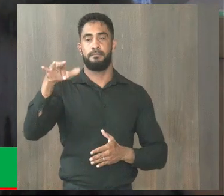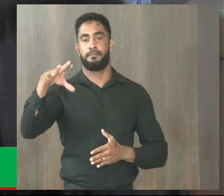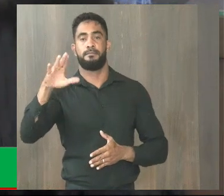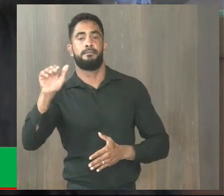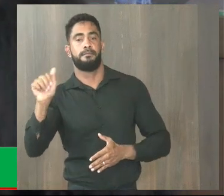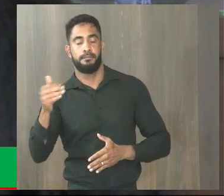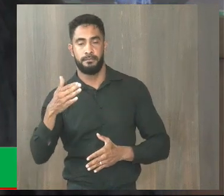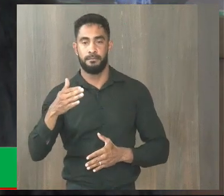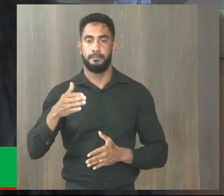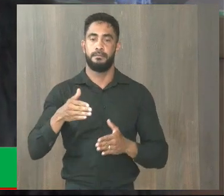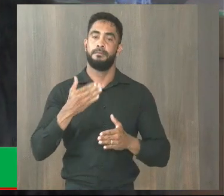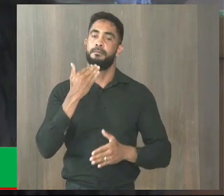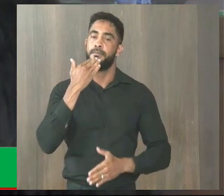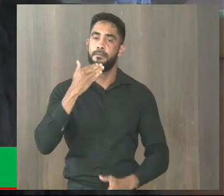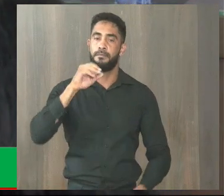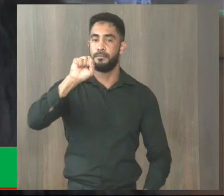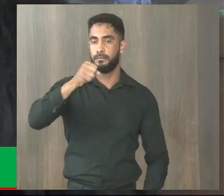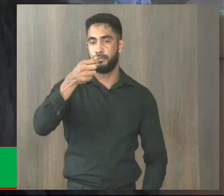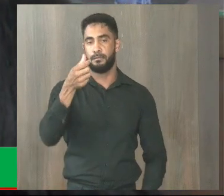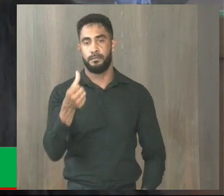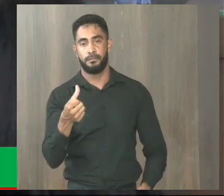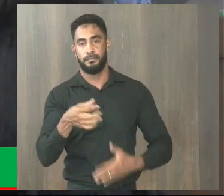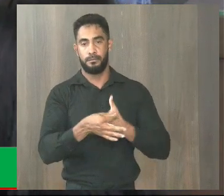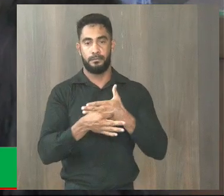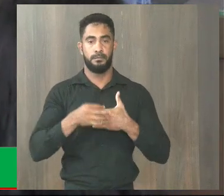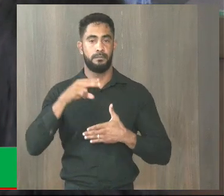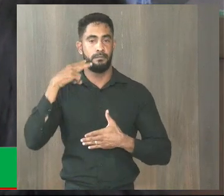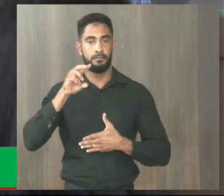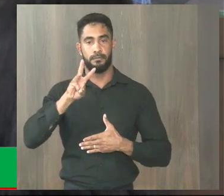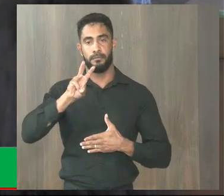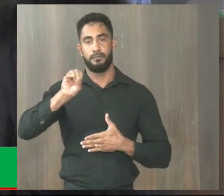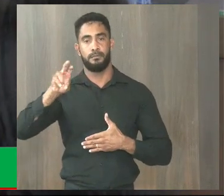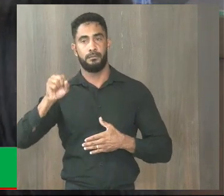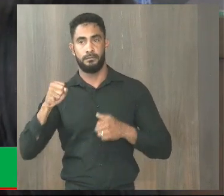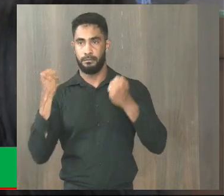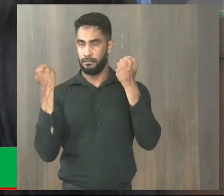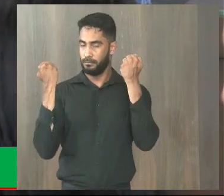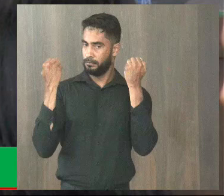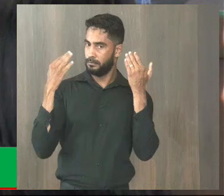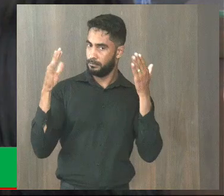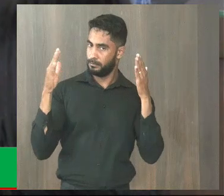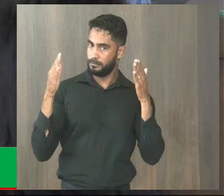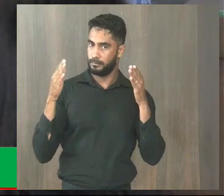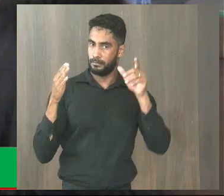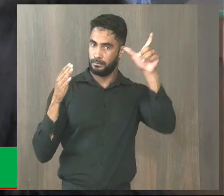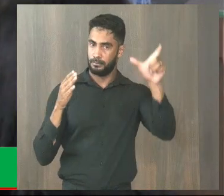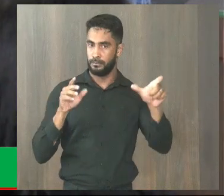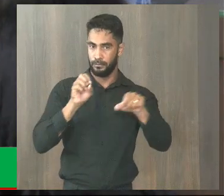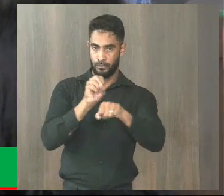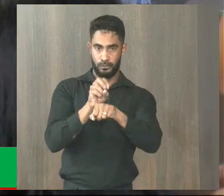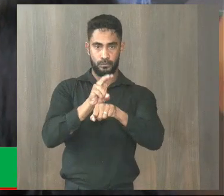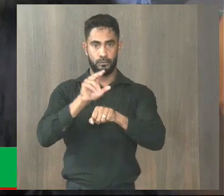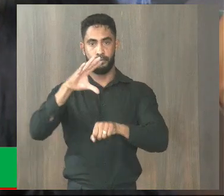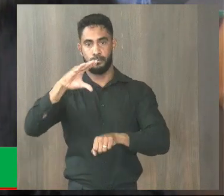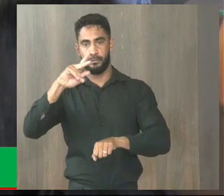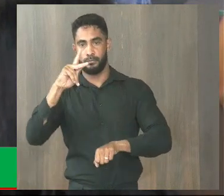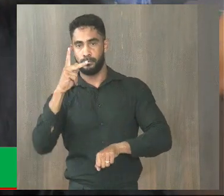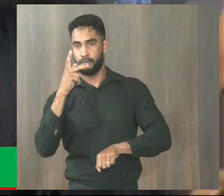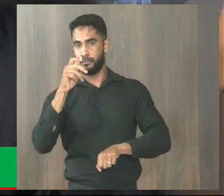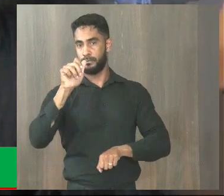Requerimento 086/2024, autoria do vereador Willis Lopes, moção de aplausos ao... com o doutor Charles André Silveira